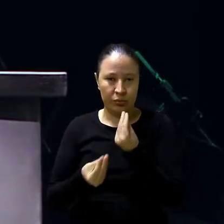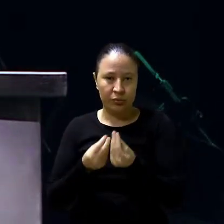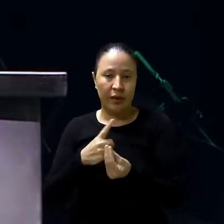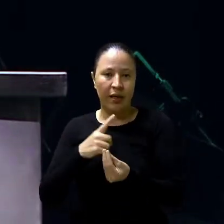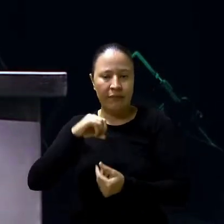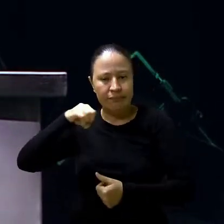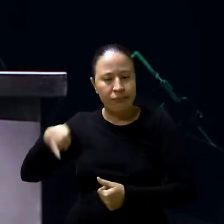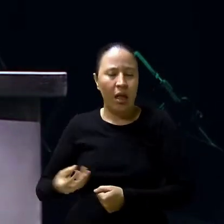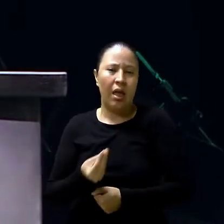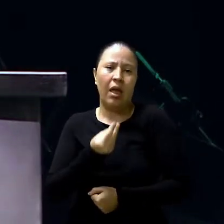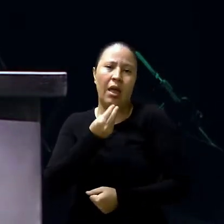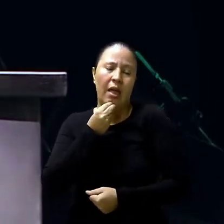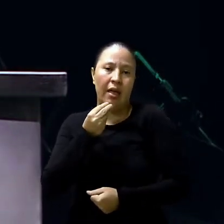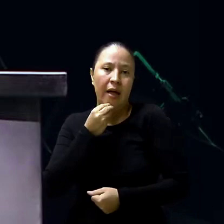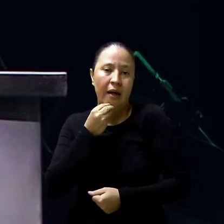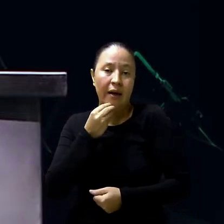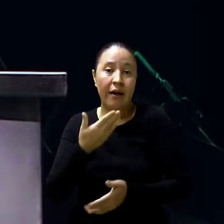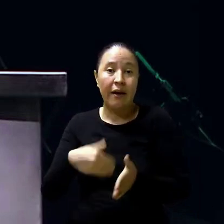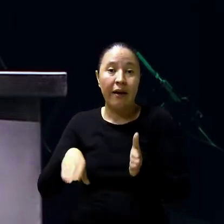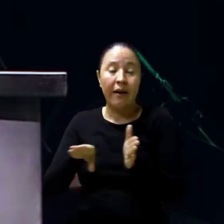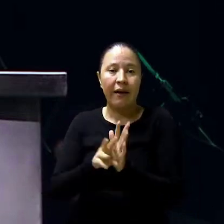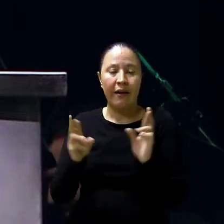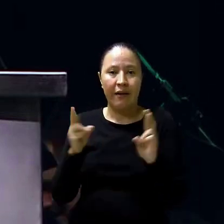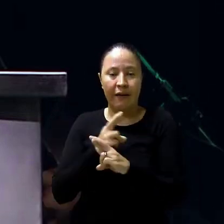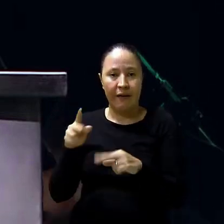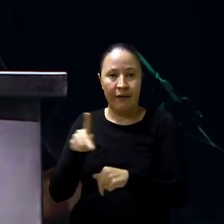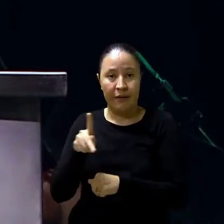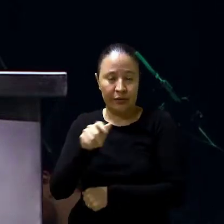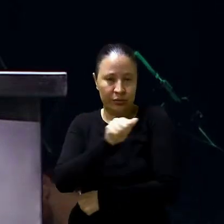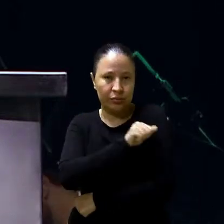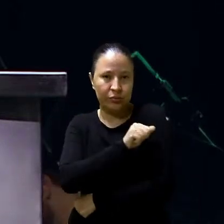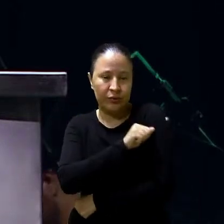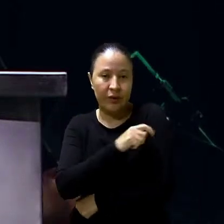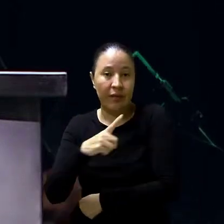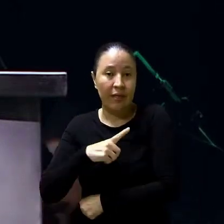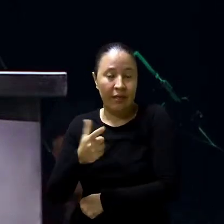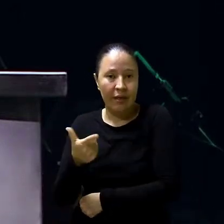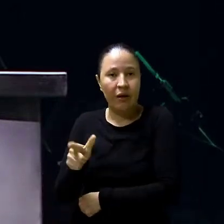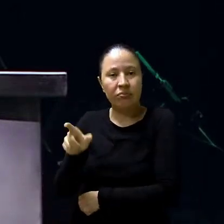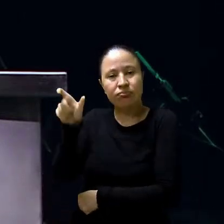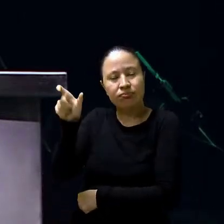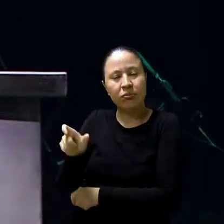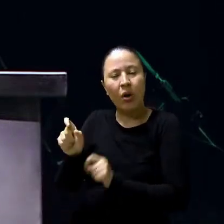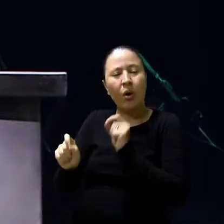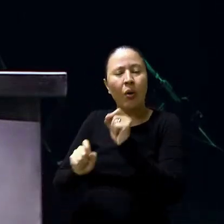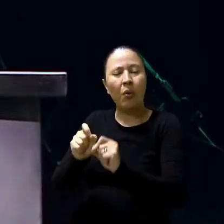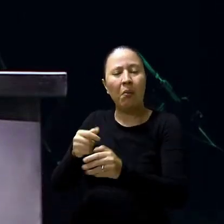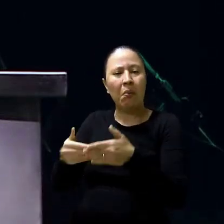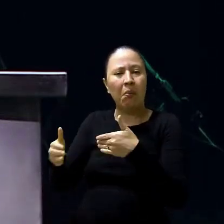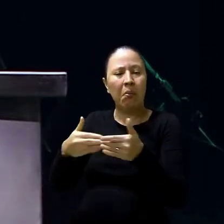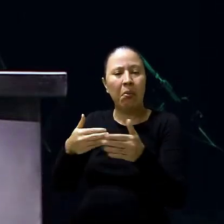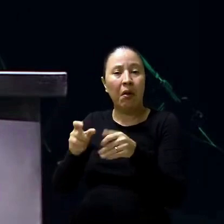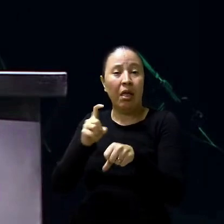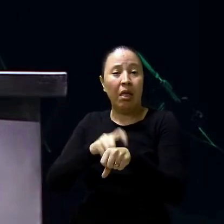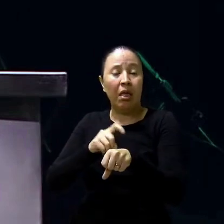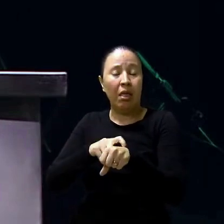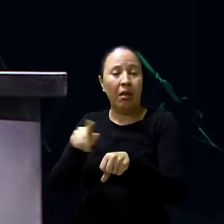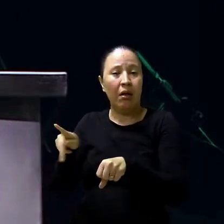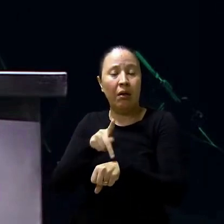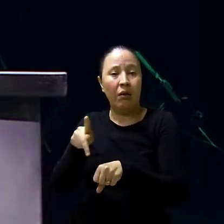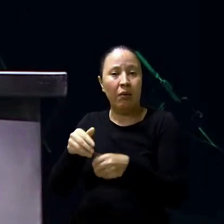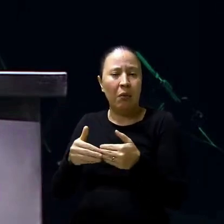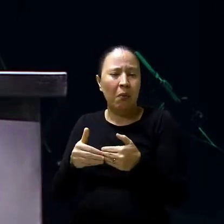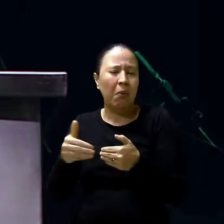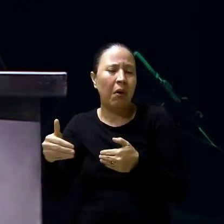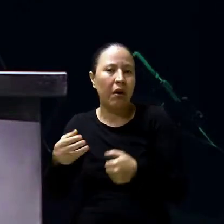tive a oportunidade de enxergar que a relação professor-aluno tem um outro lado. Entender que, independente do tempo de docência ou duração